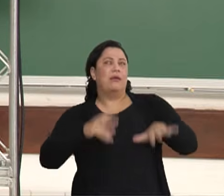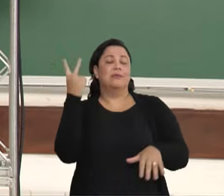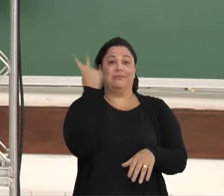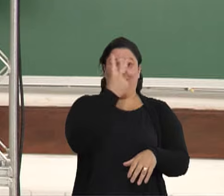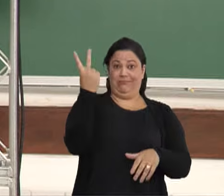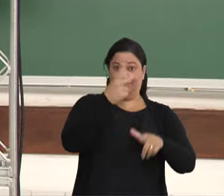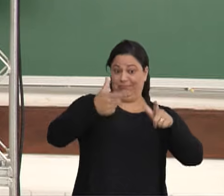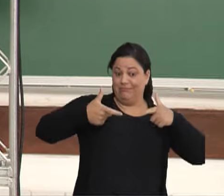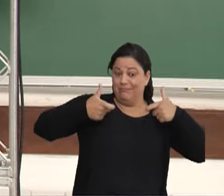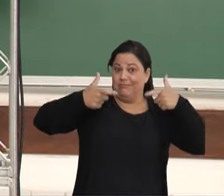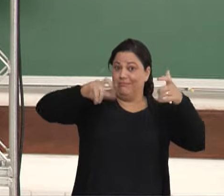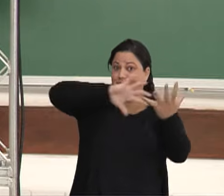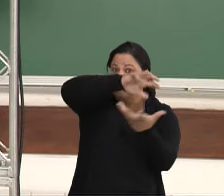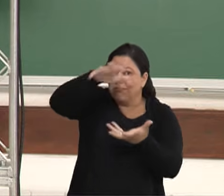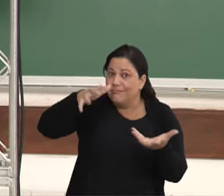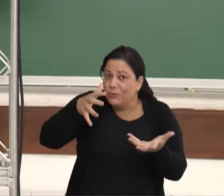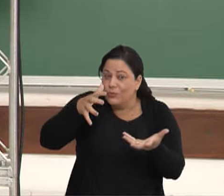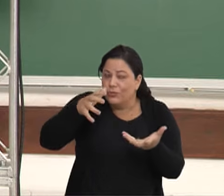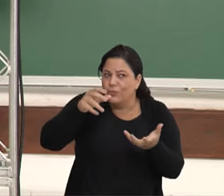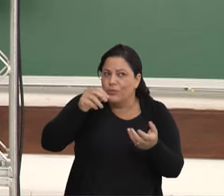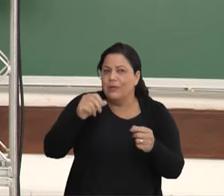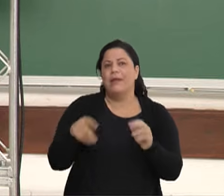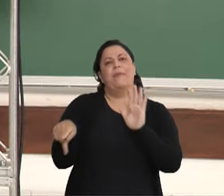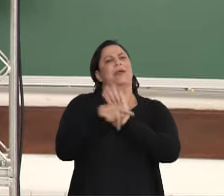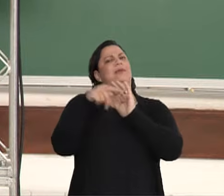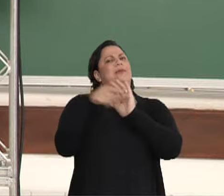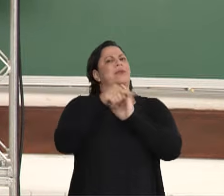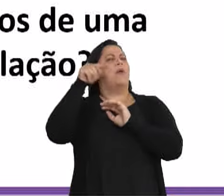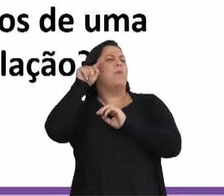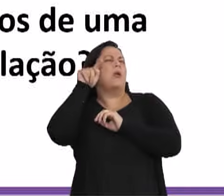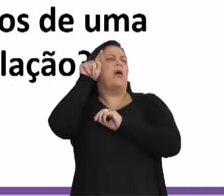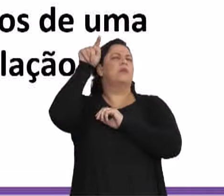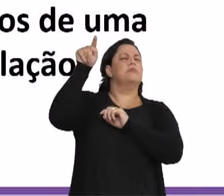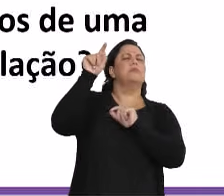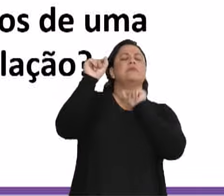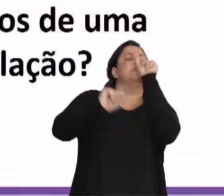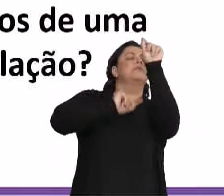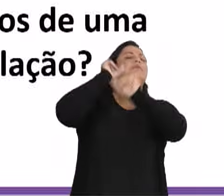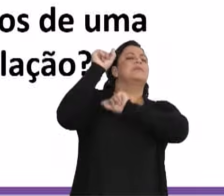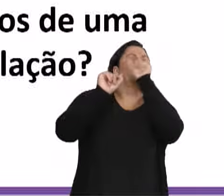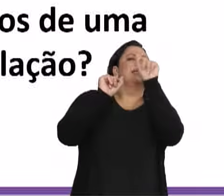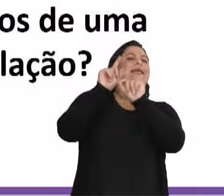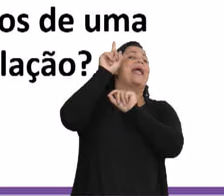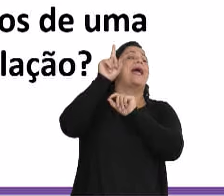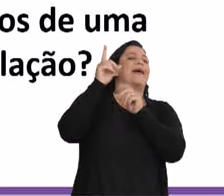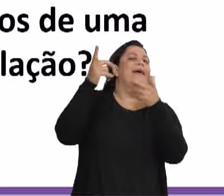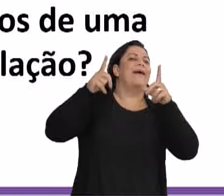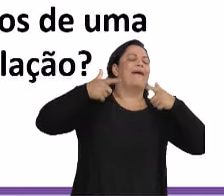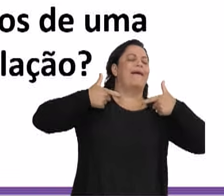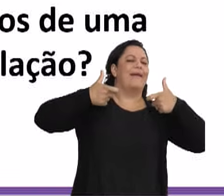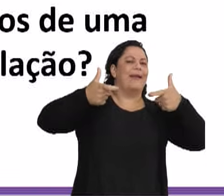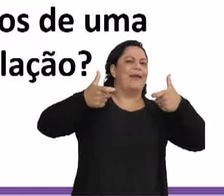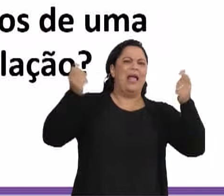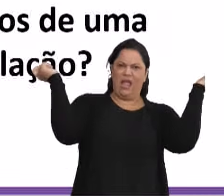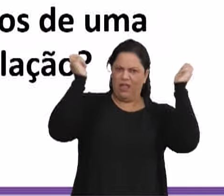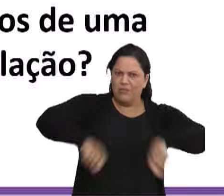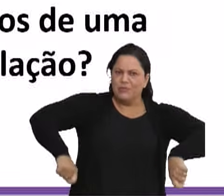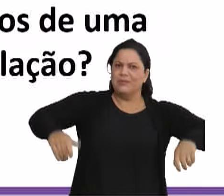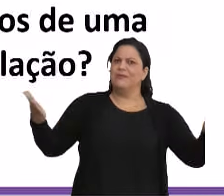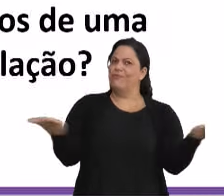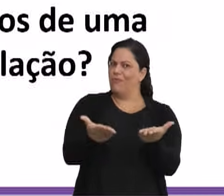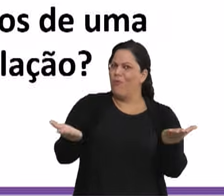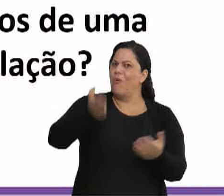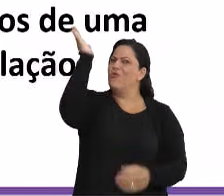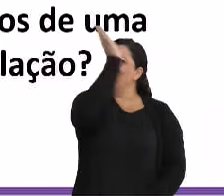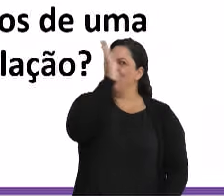Mundial. E essa guerra qual é? Uma próxima pergunta. É possível o Brasil hoje ter uma guerra